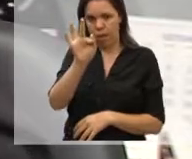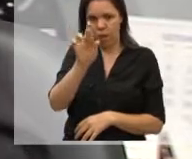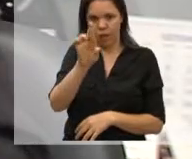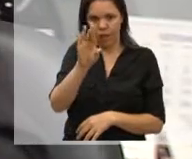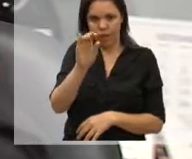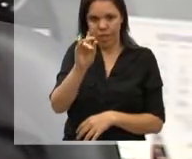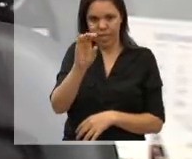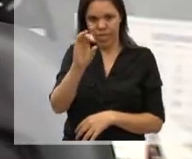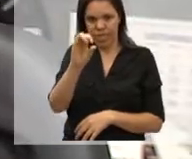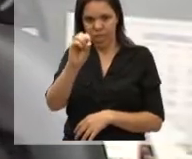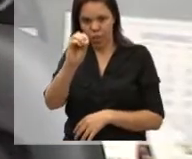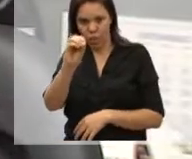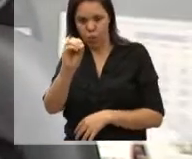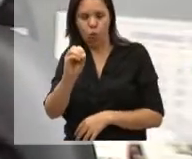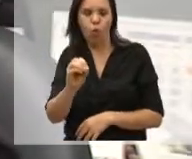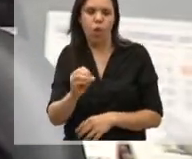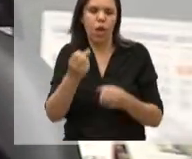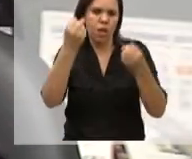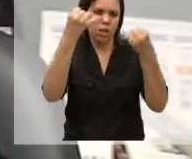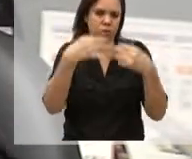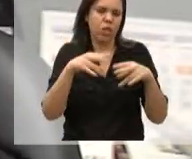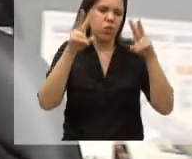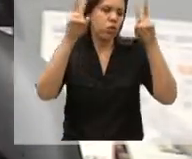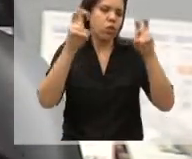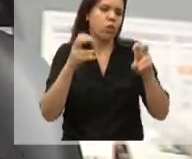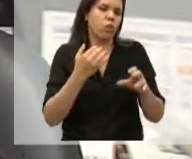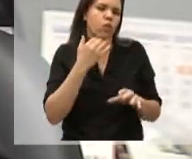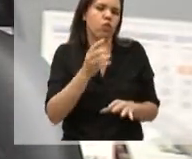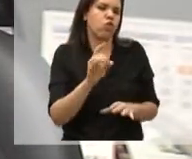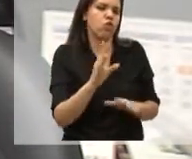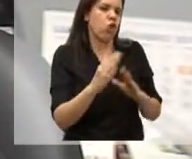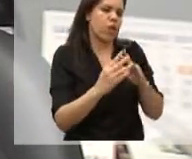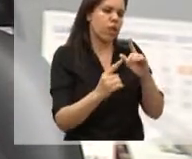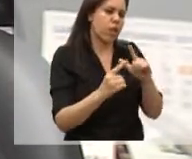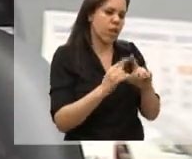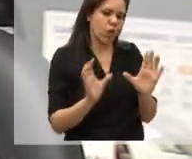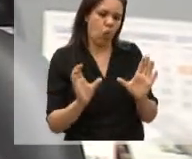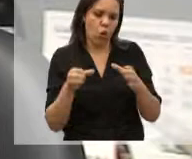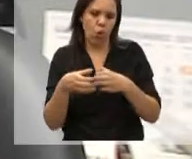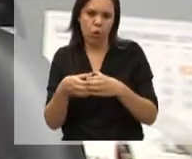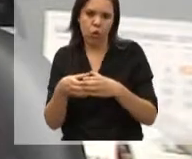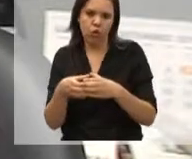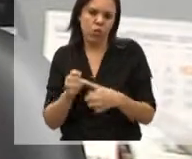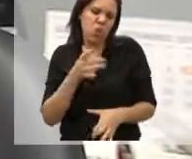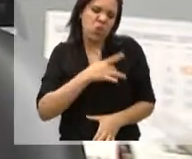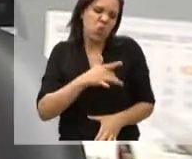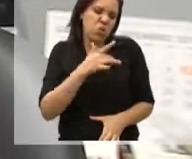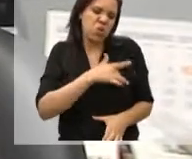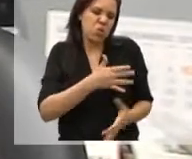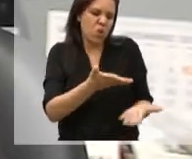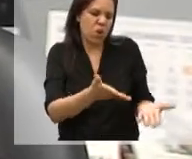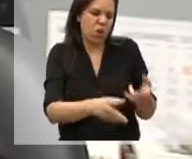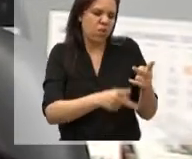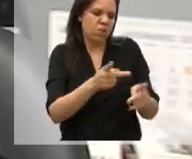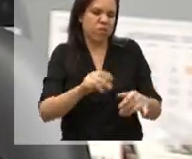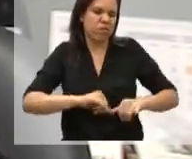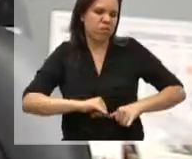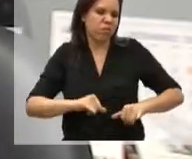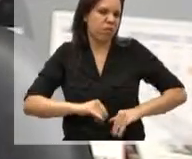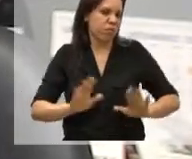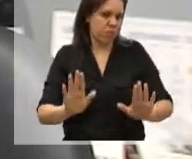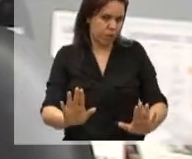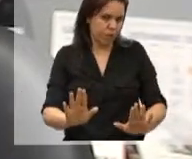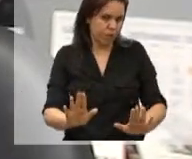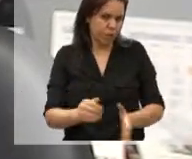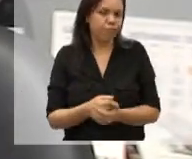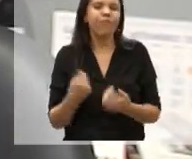exortação sobre isso. Ele fala, não basta apenas, no caso de igreja, de comunidade, você ter dó das pessoas que sofrem. Você tem